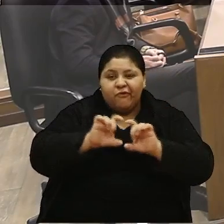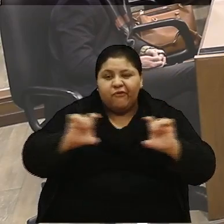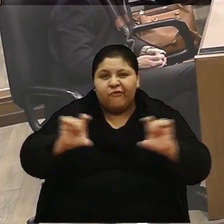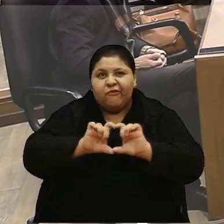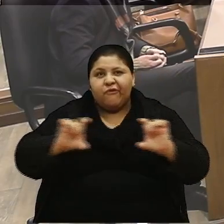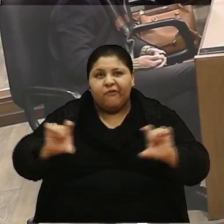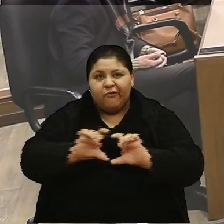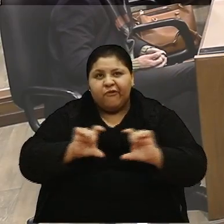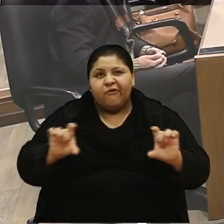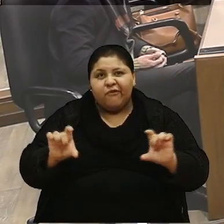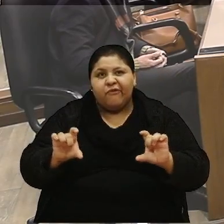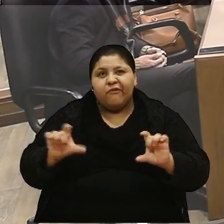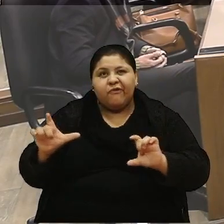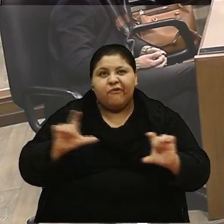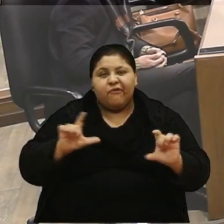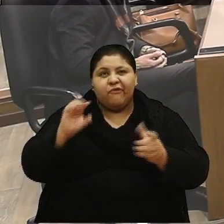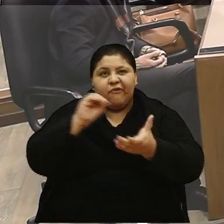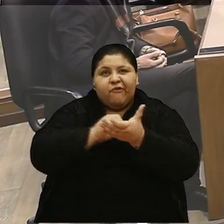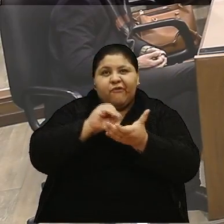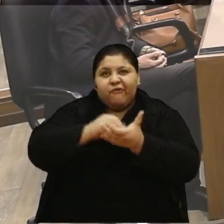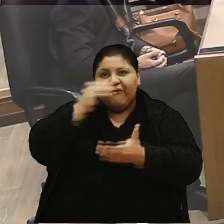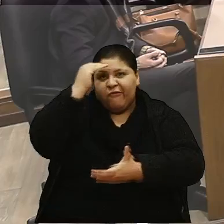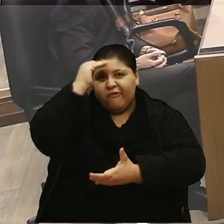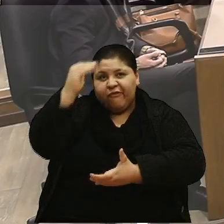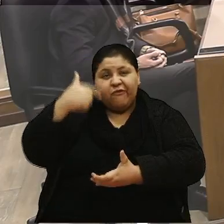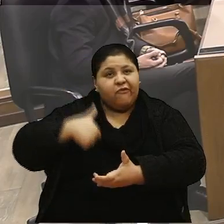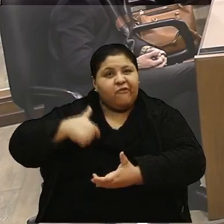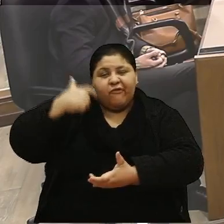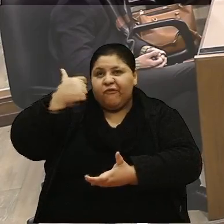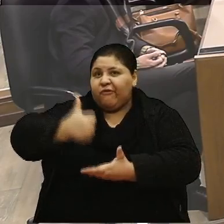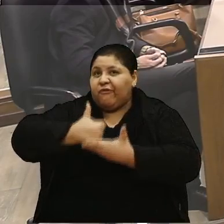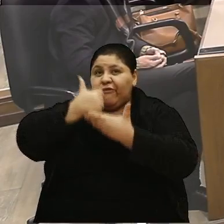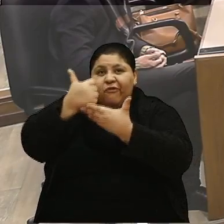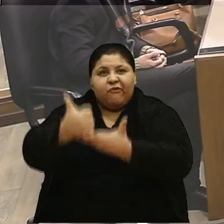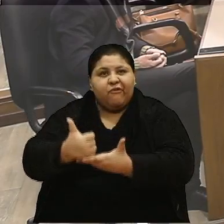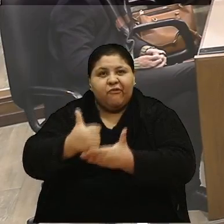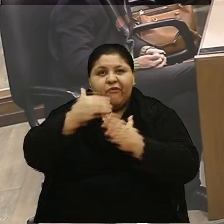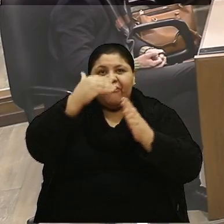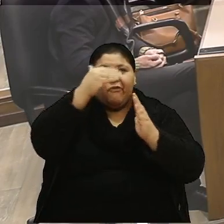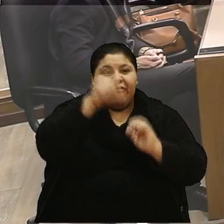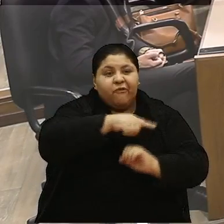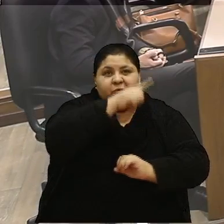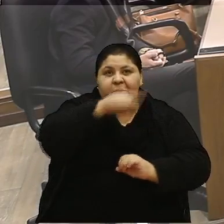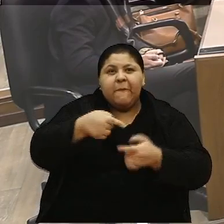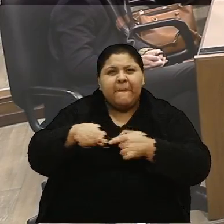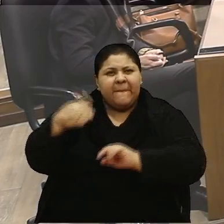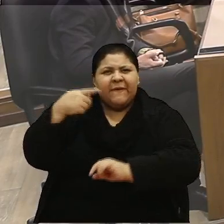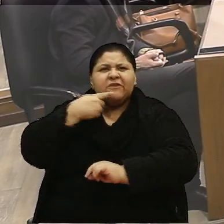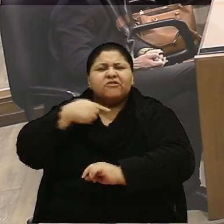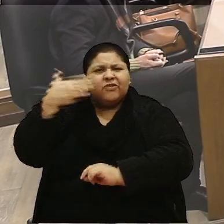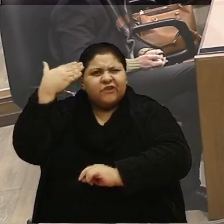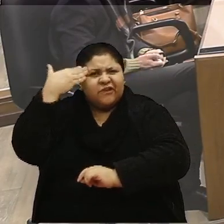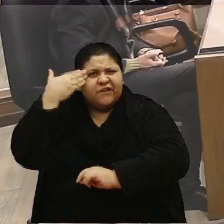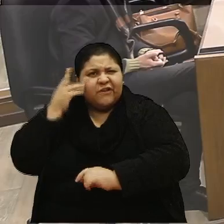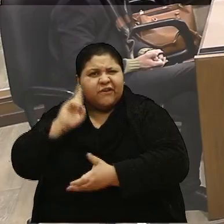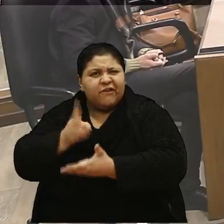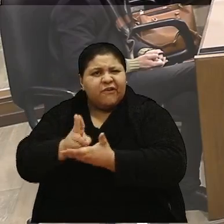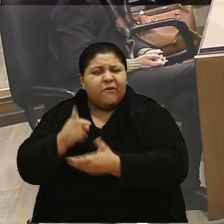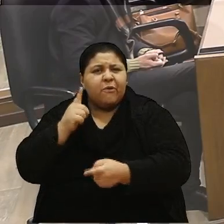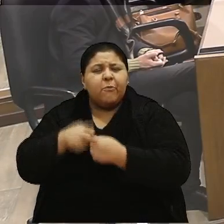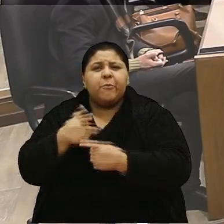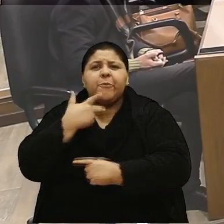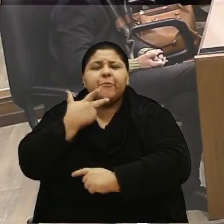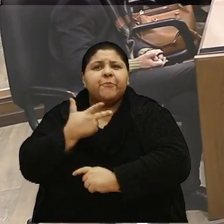que considere desrespeitoso. Censura? Eu não sou favorável à censura, mas eu gostaria de saber se ela quer manter ali, porque ela fala